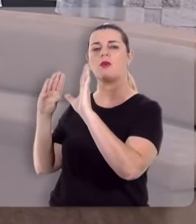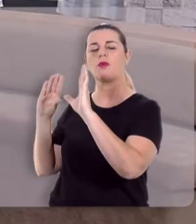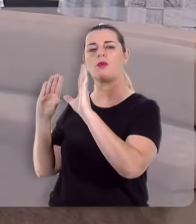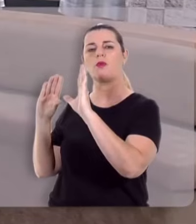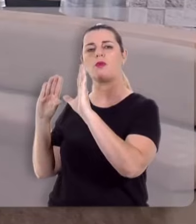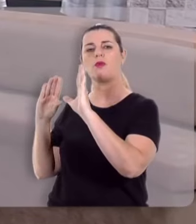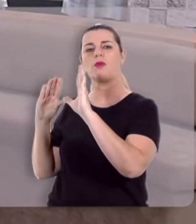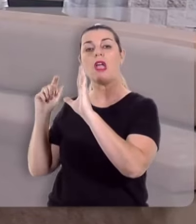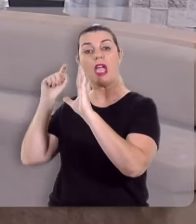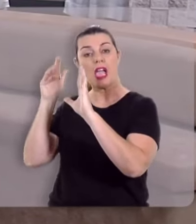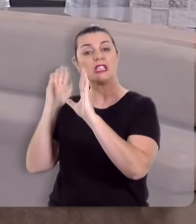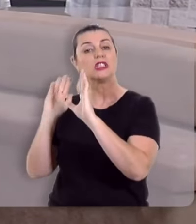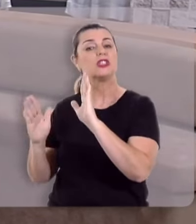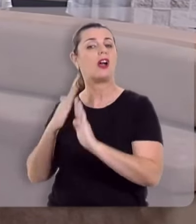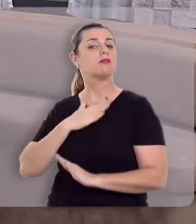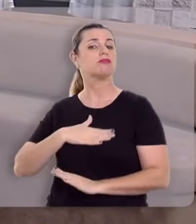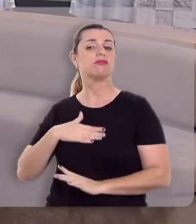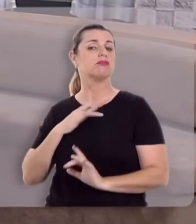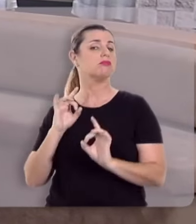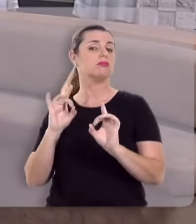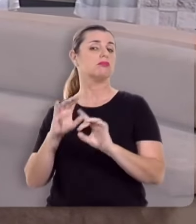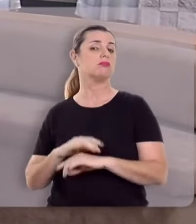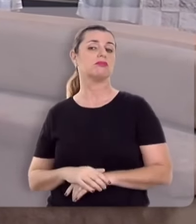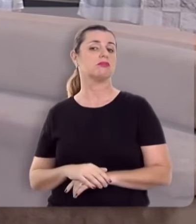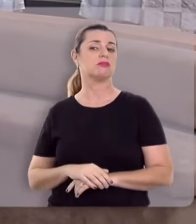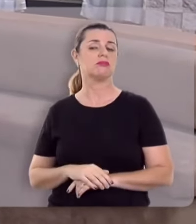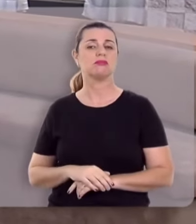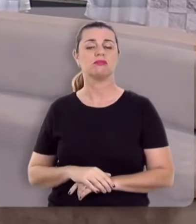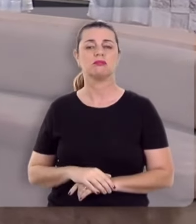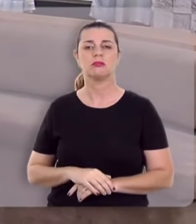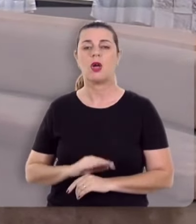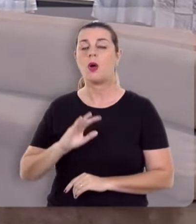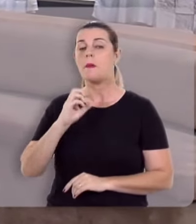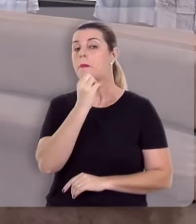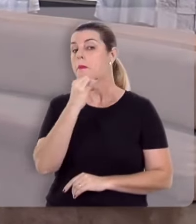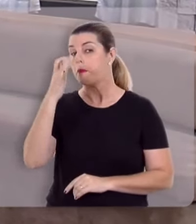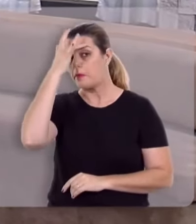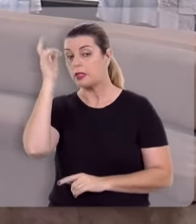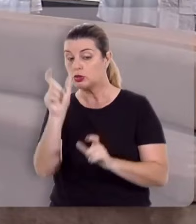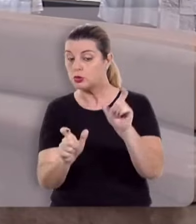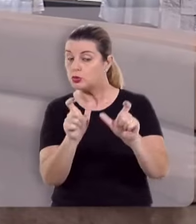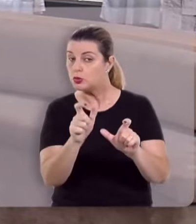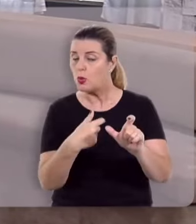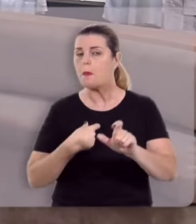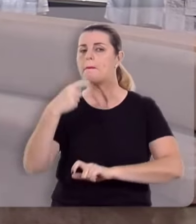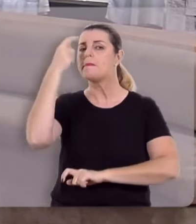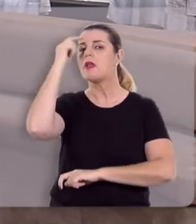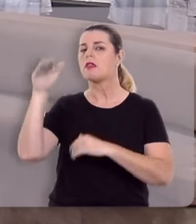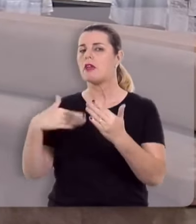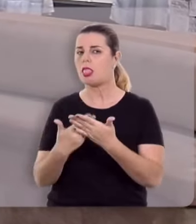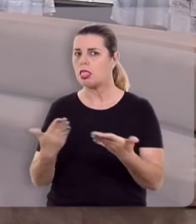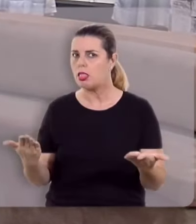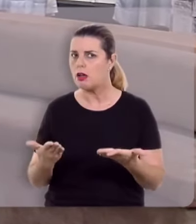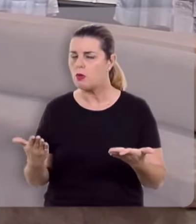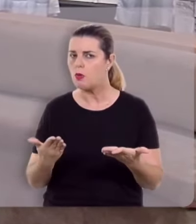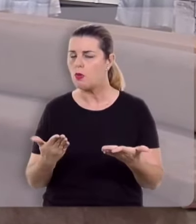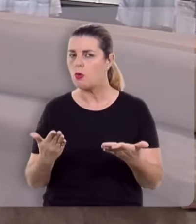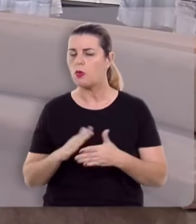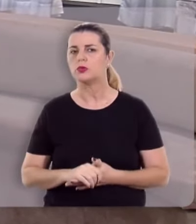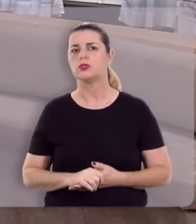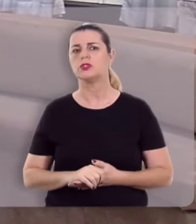que isso já é suficiente, que isso suficiente. Quantas pessoas que acham ainda hoje que o fato